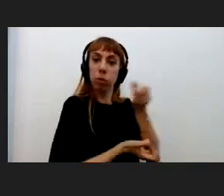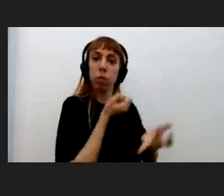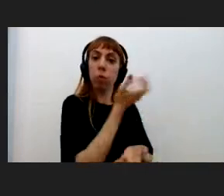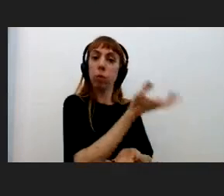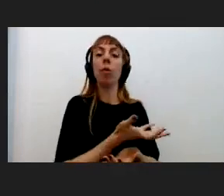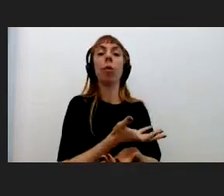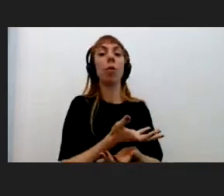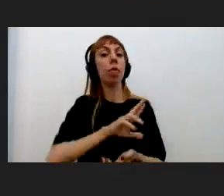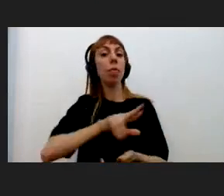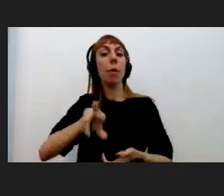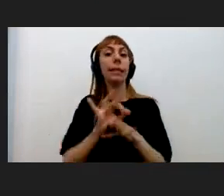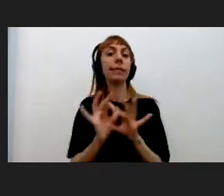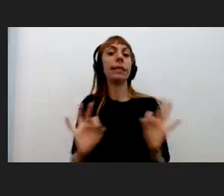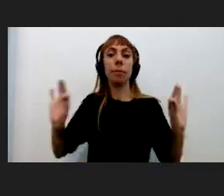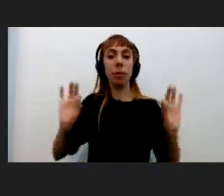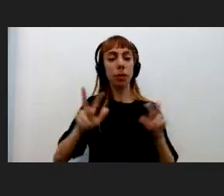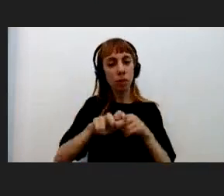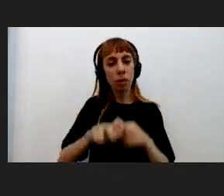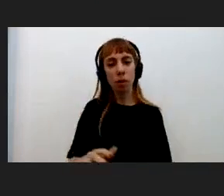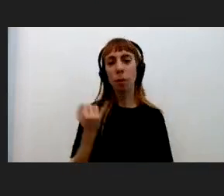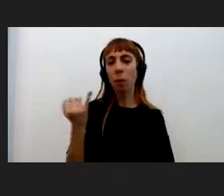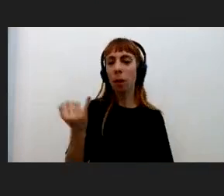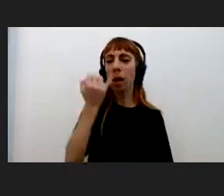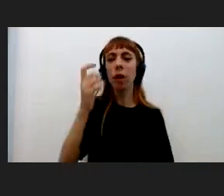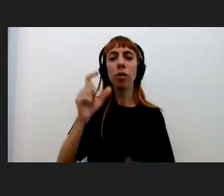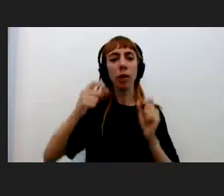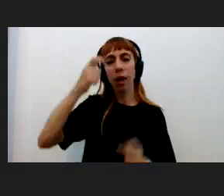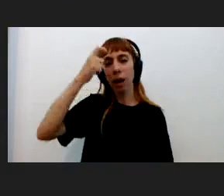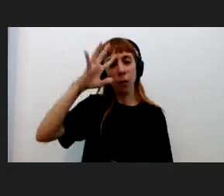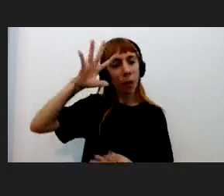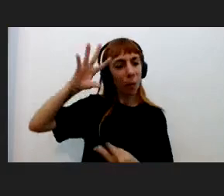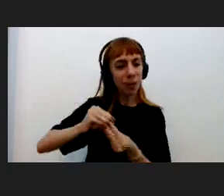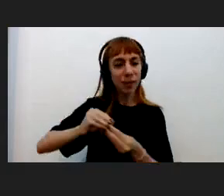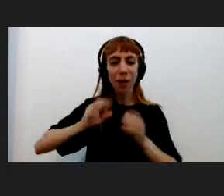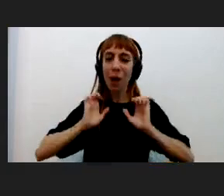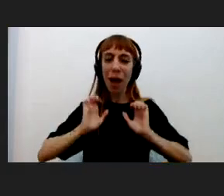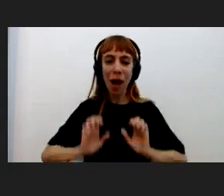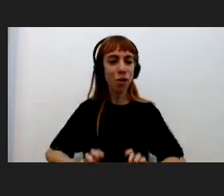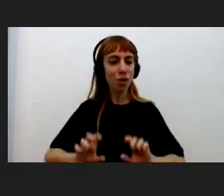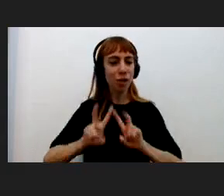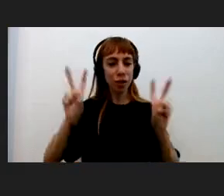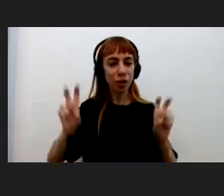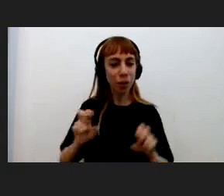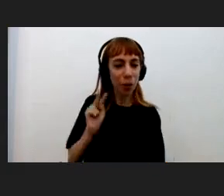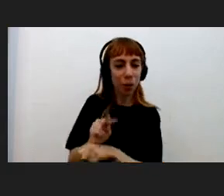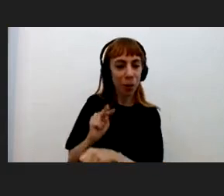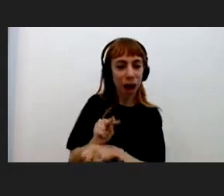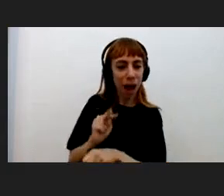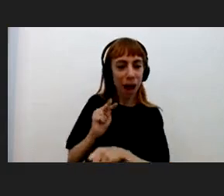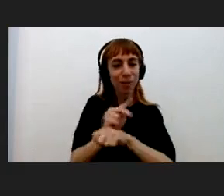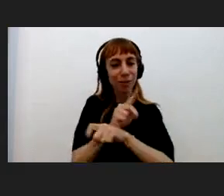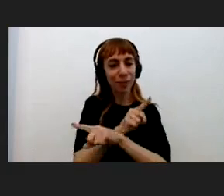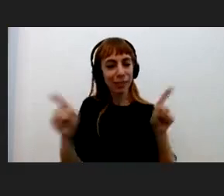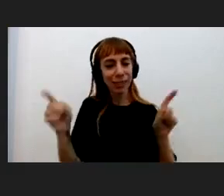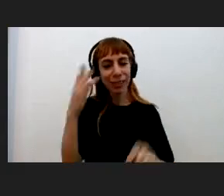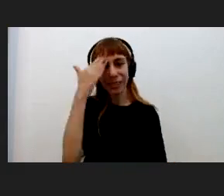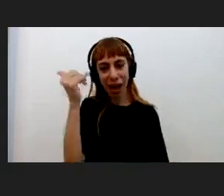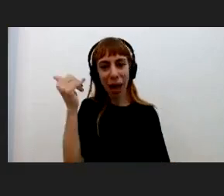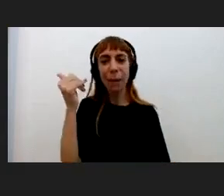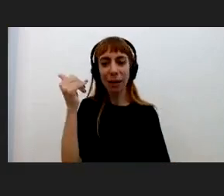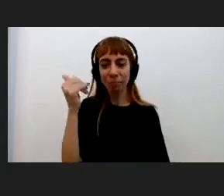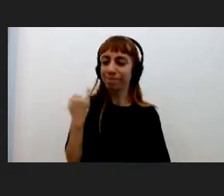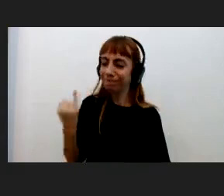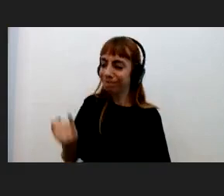compreensão ética de cuidado, para que dentro daquela relação, o objetivo